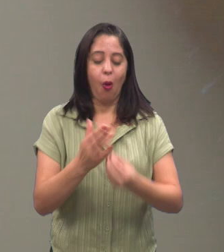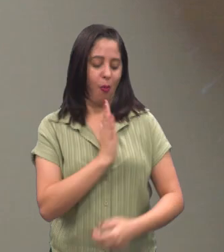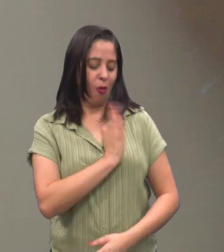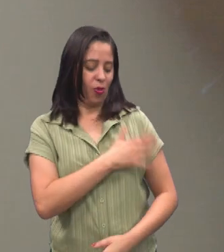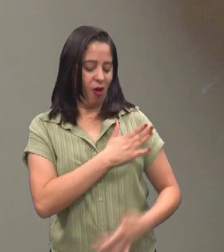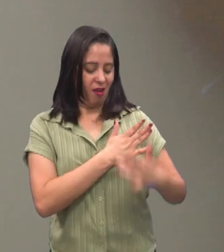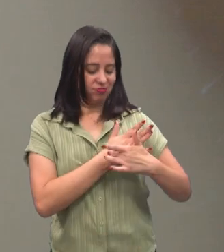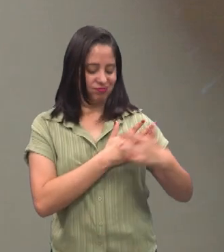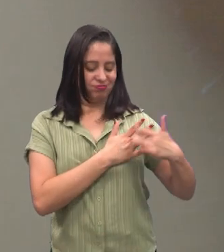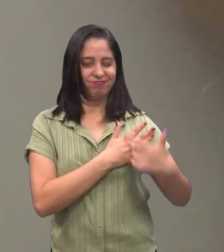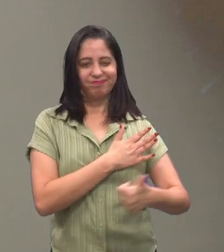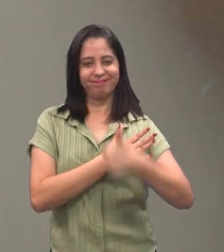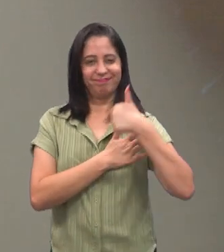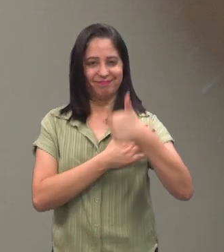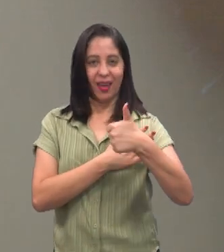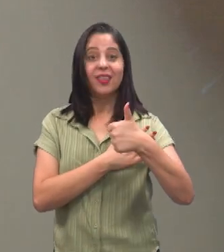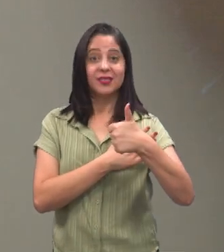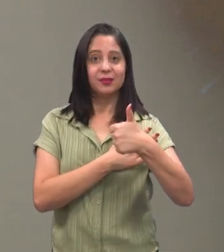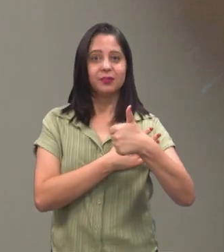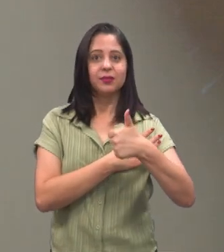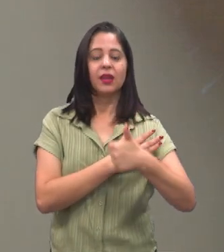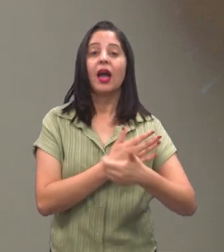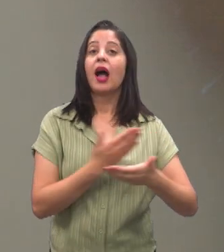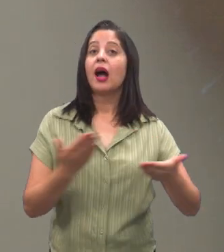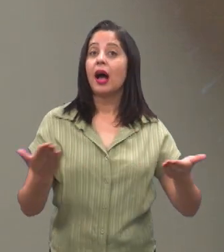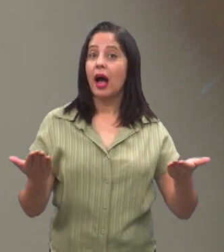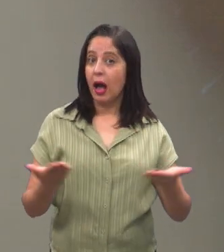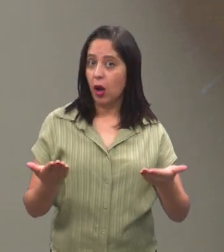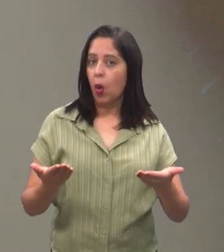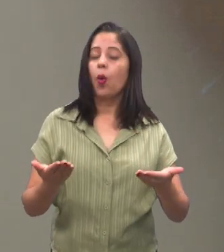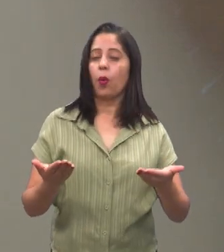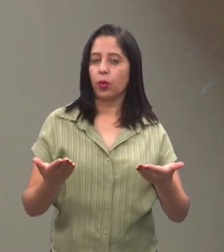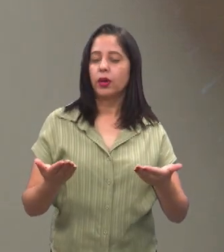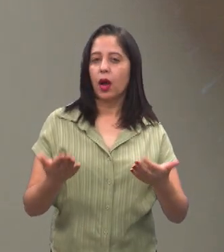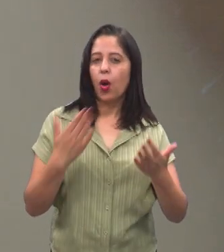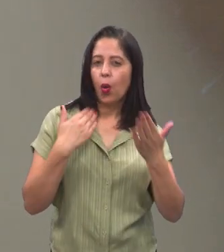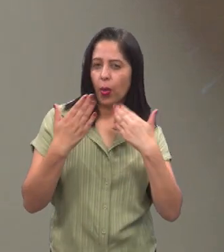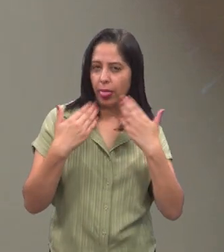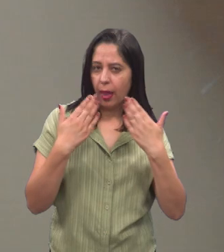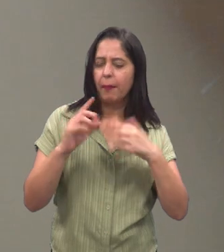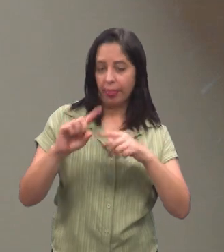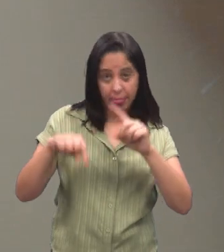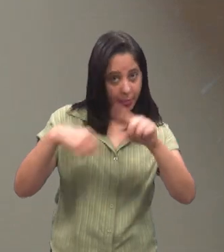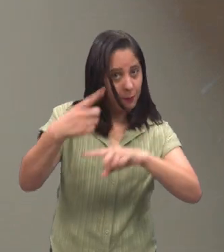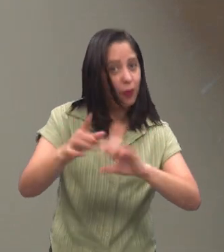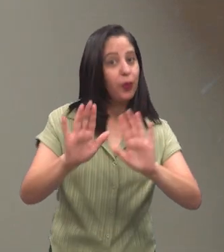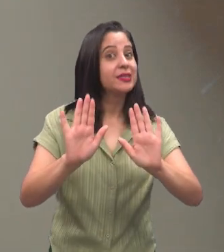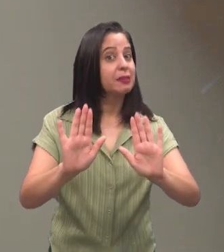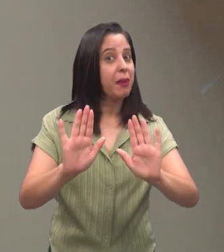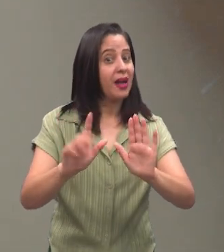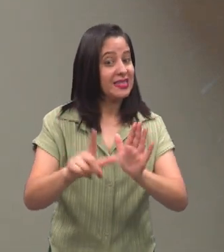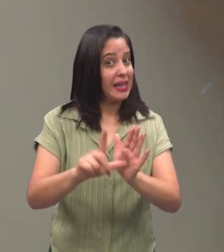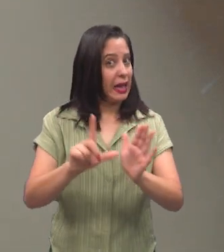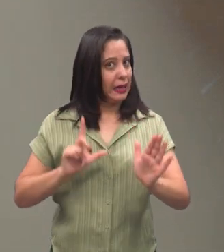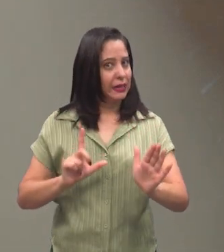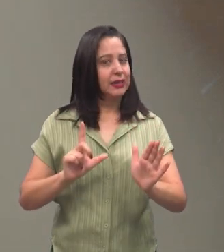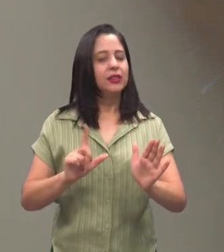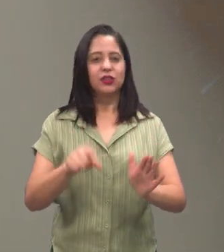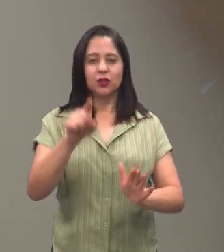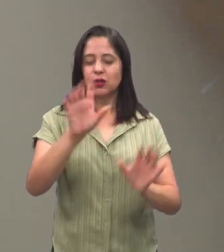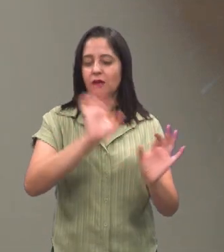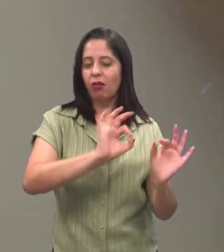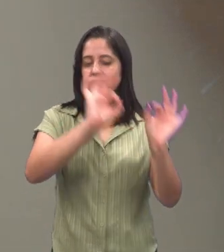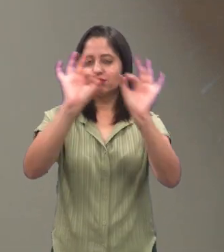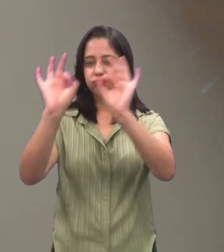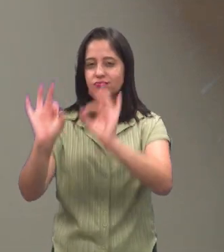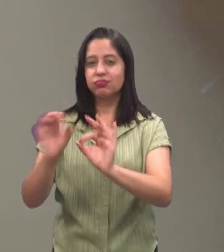da saúde do seu coração. A gente continua essa conversa super interessante daqui a pouquinho. Só que antes disso, eu quero te convidar